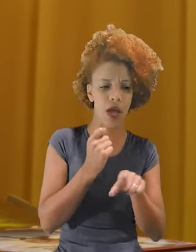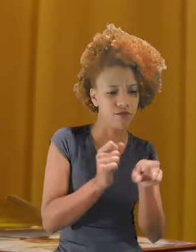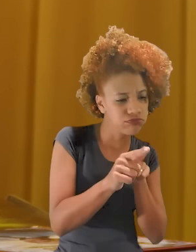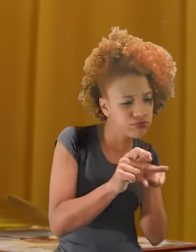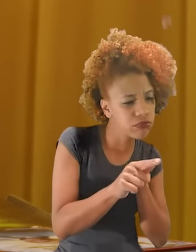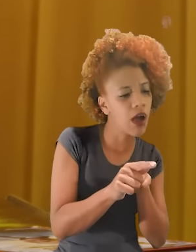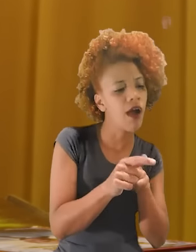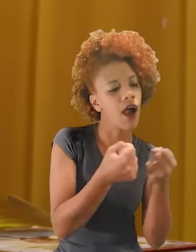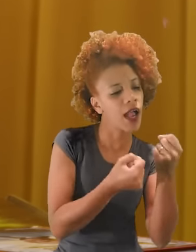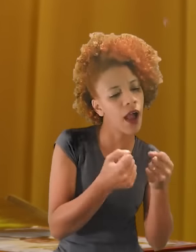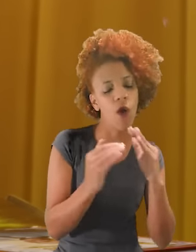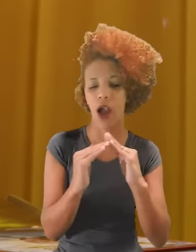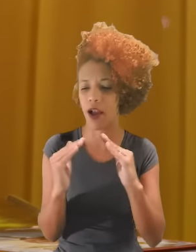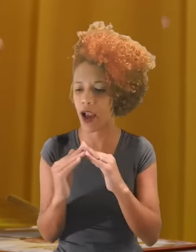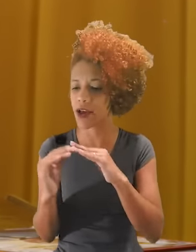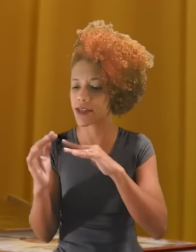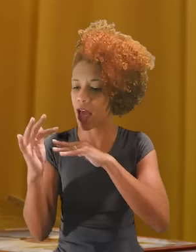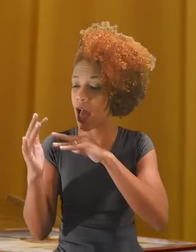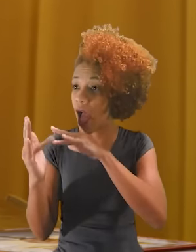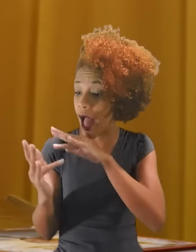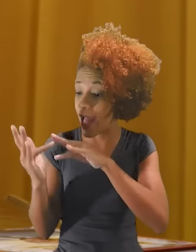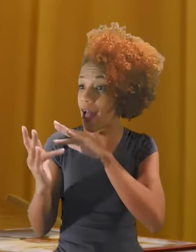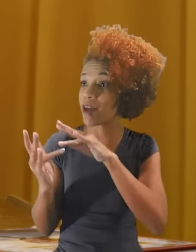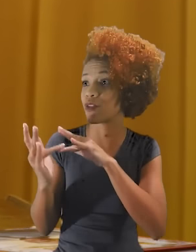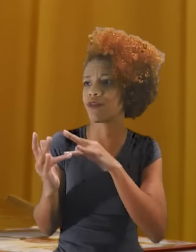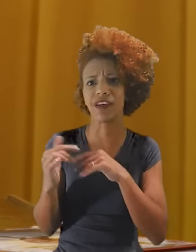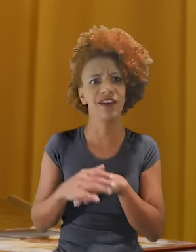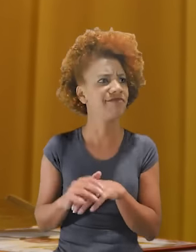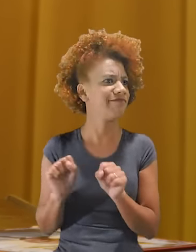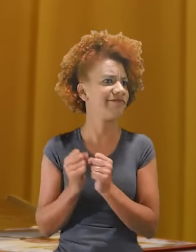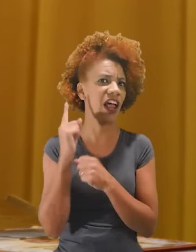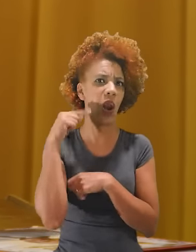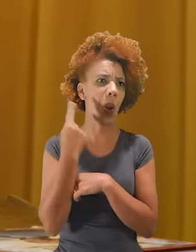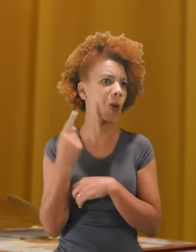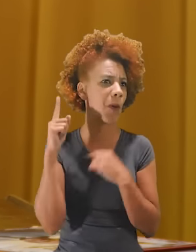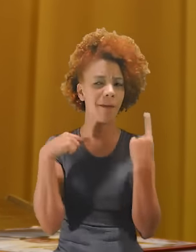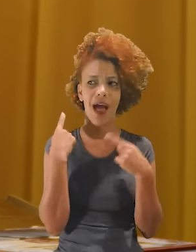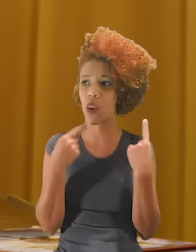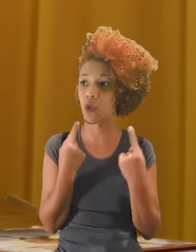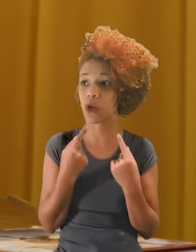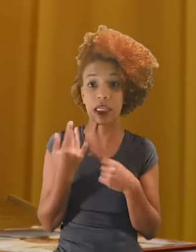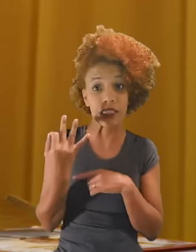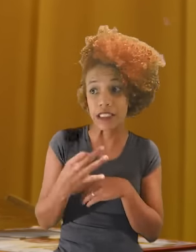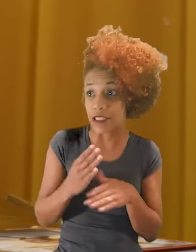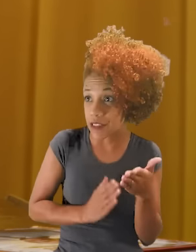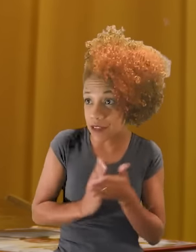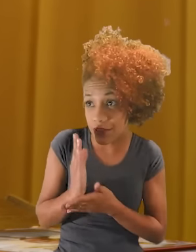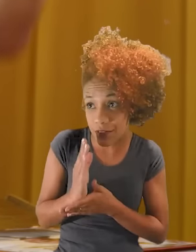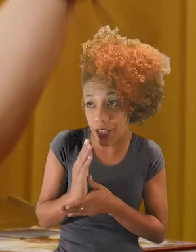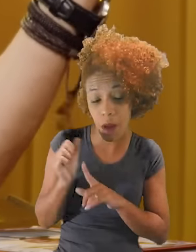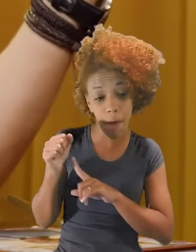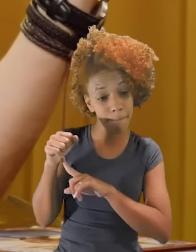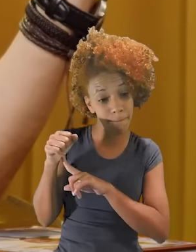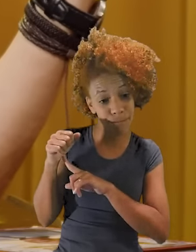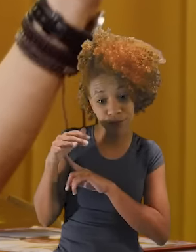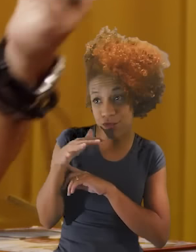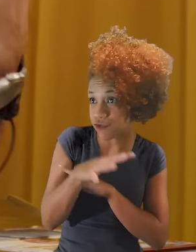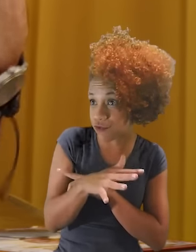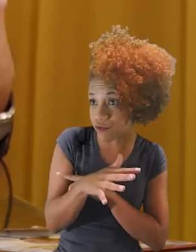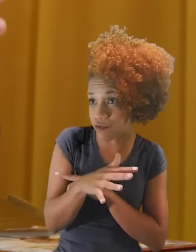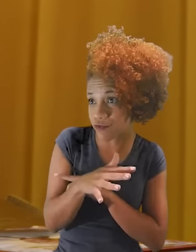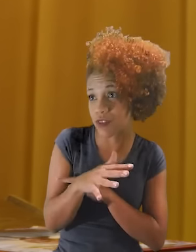penhorou a aliança da mulher. Pra fazer o filme, esse cara é louco, velho. Esse cara vai quebrar, esse cara é maluco de tudo. E deu certo. Você vê que o filme explodiu,